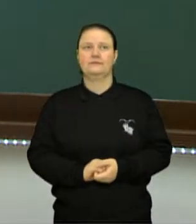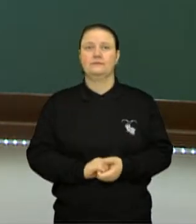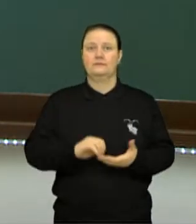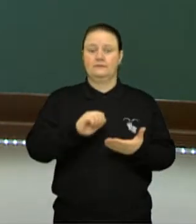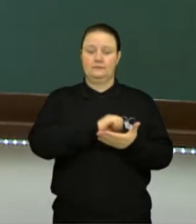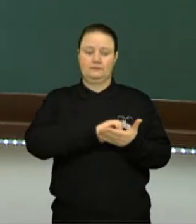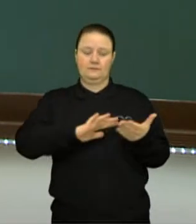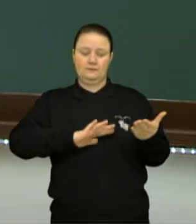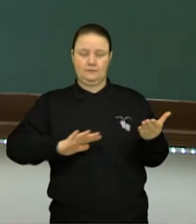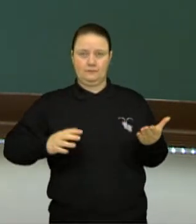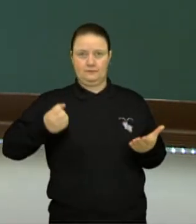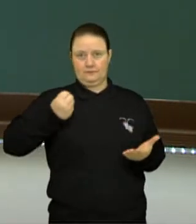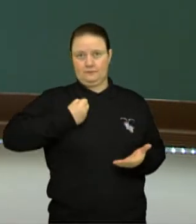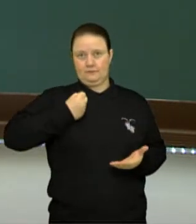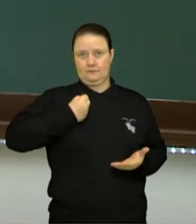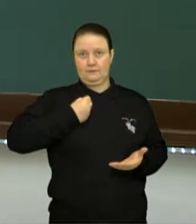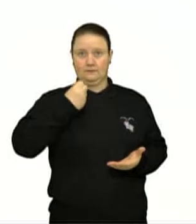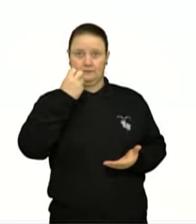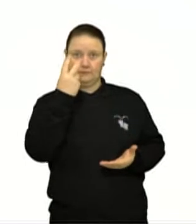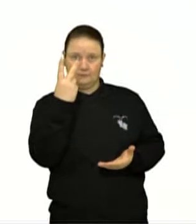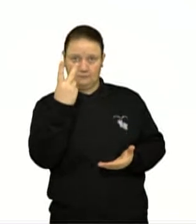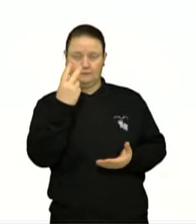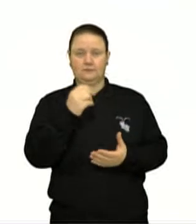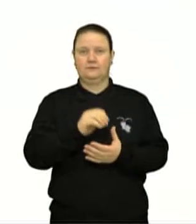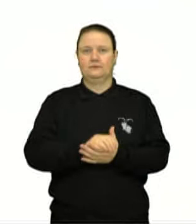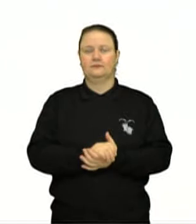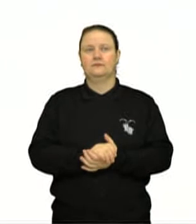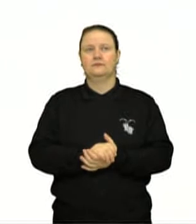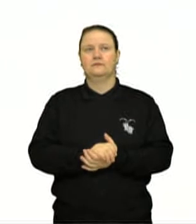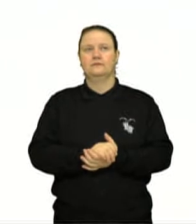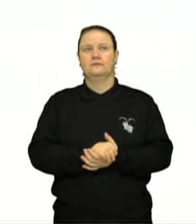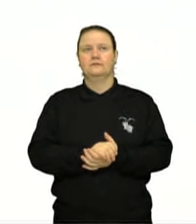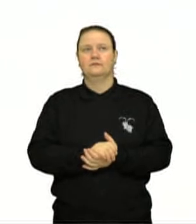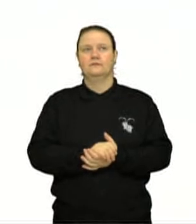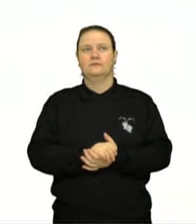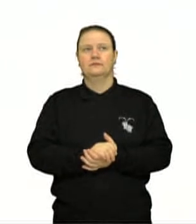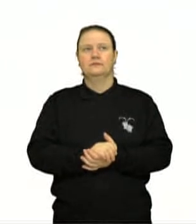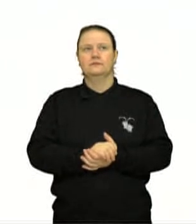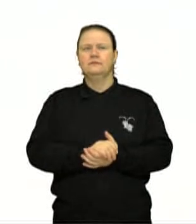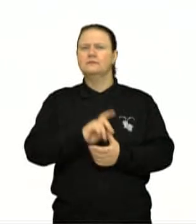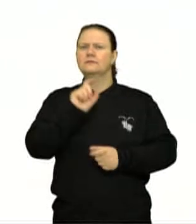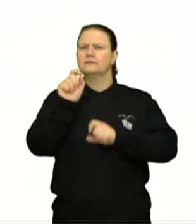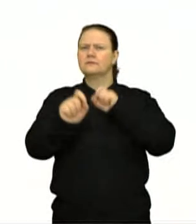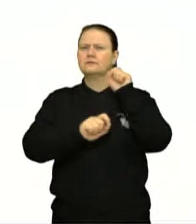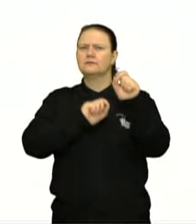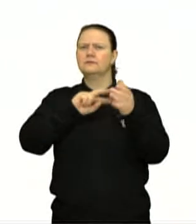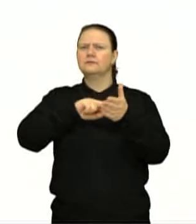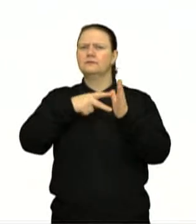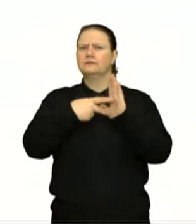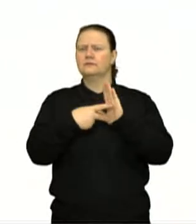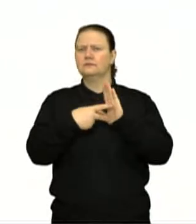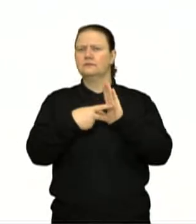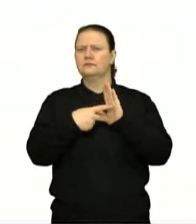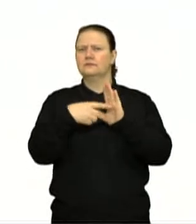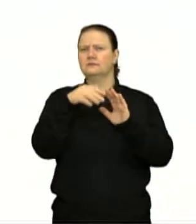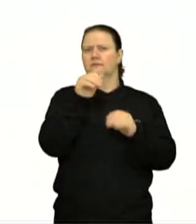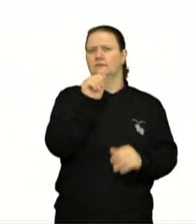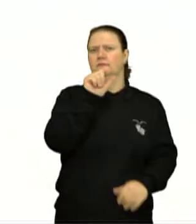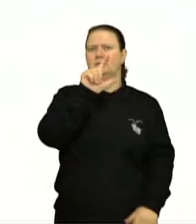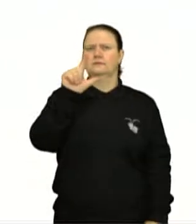Actividad 2. ¿Qué quiere decir la expresión a rato? Ernesto le contestó, al